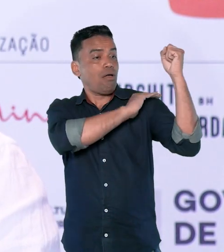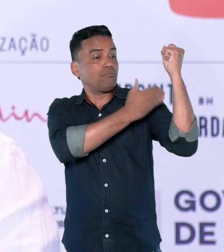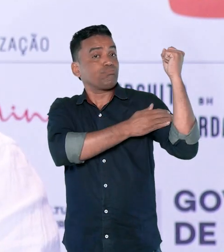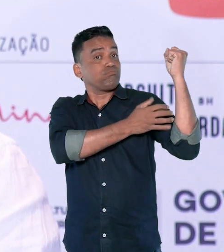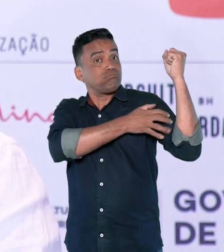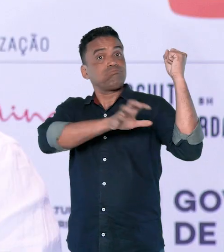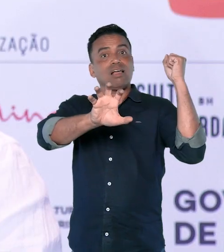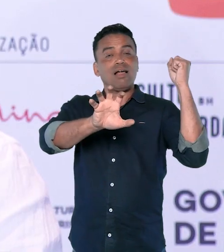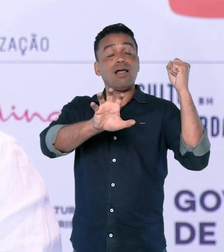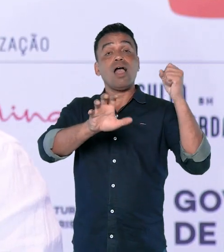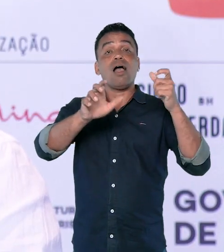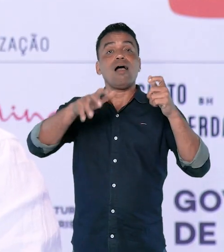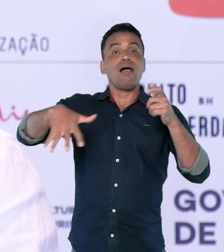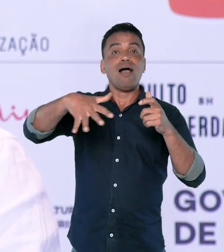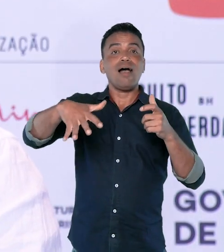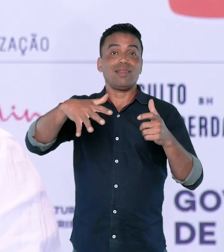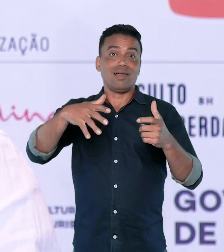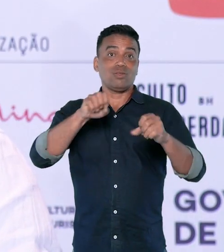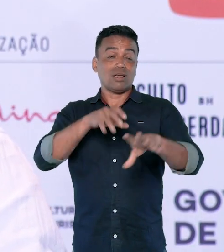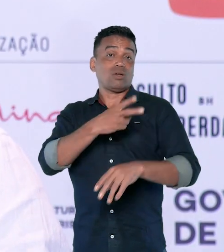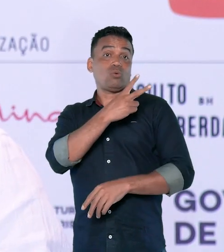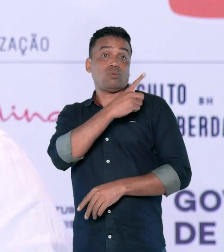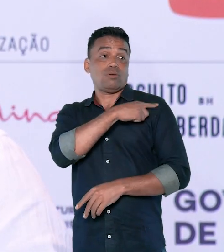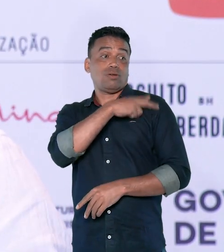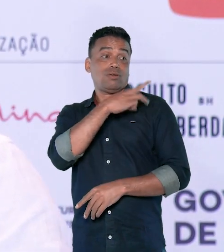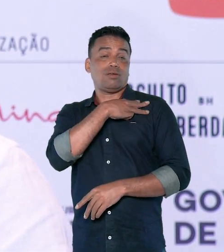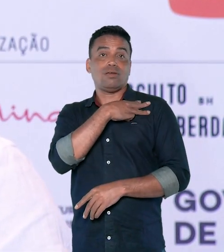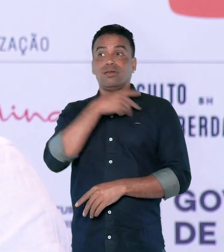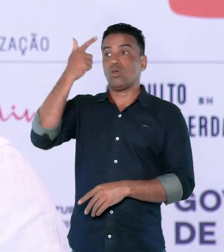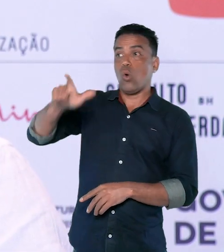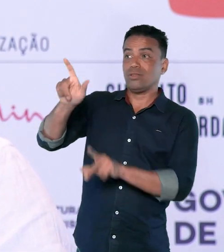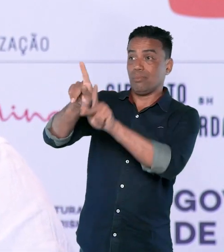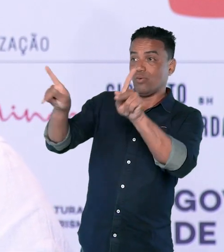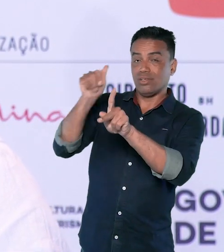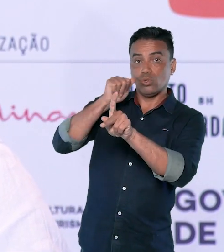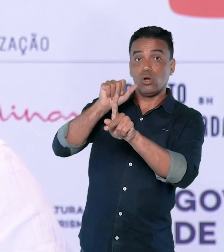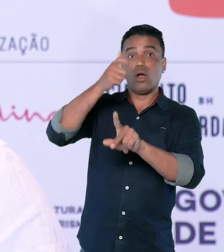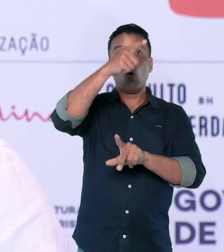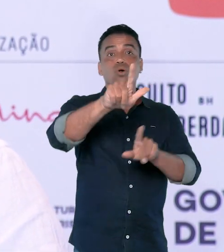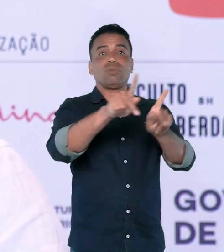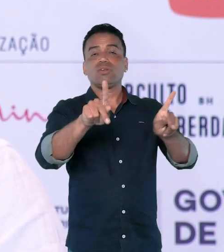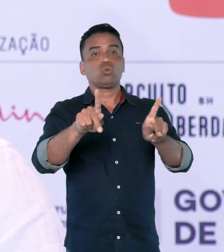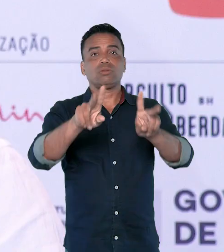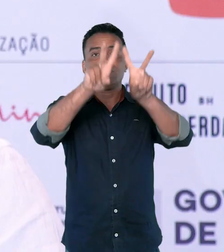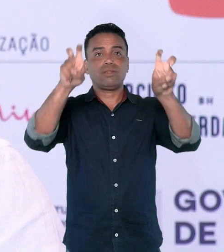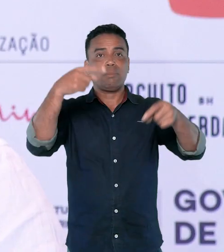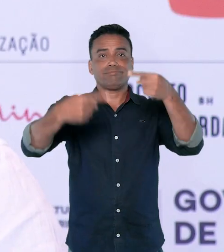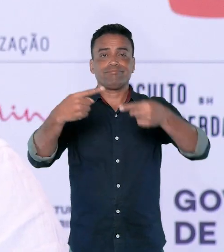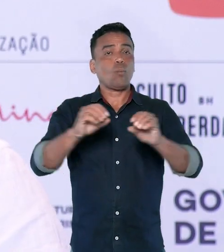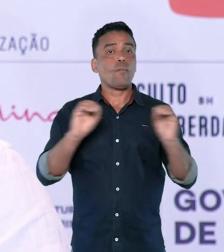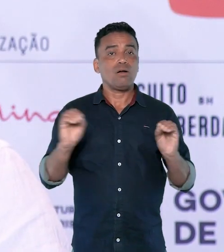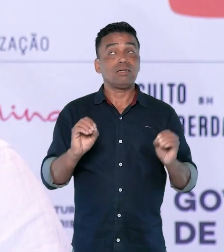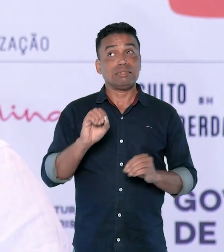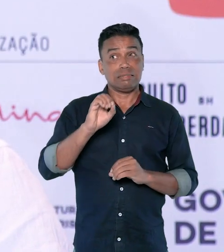médio, porque não havia nenhuma outra professora ou nenhum outro professor que tocasse nesse assunto. Então, se